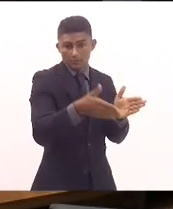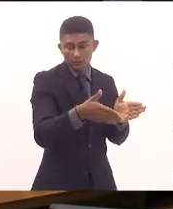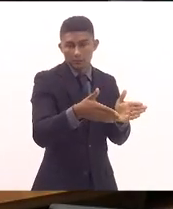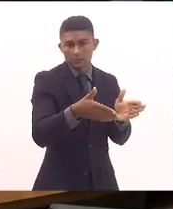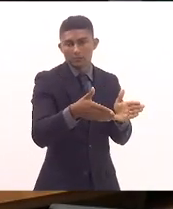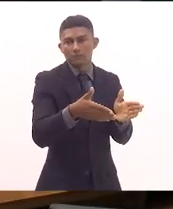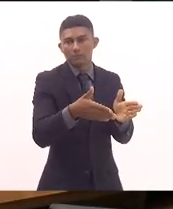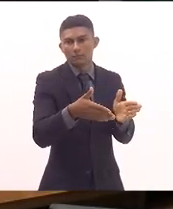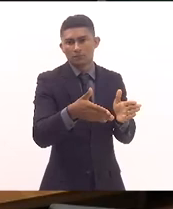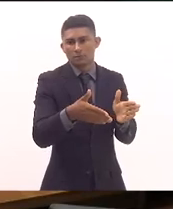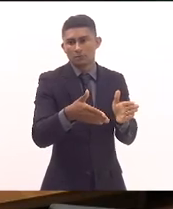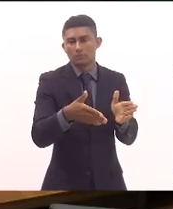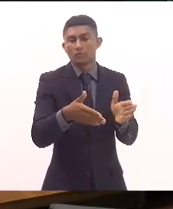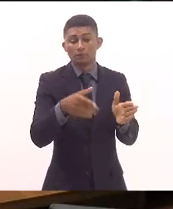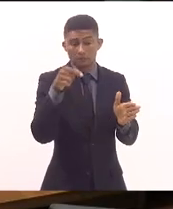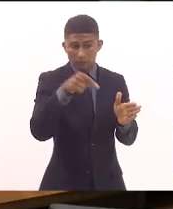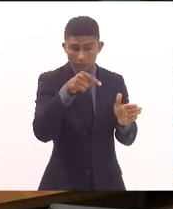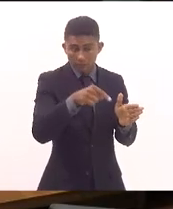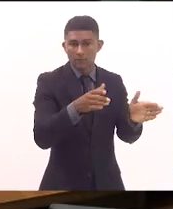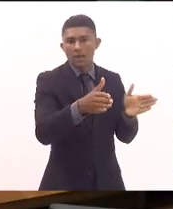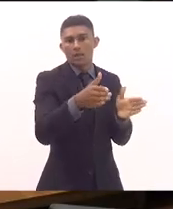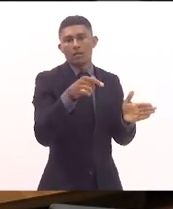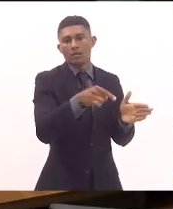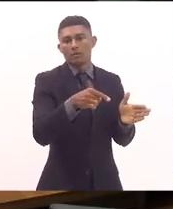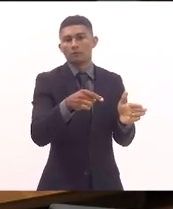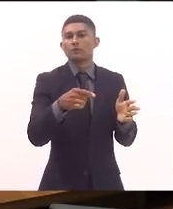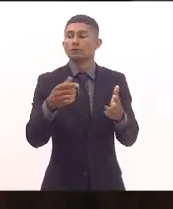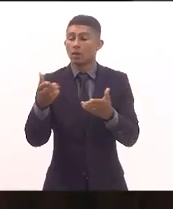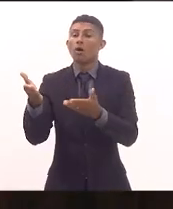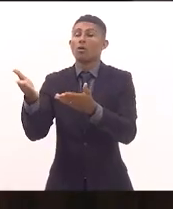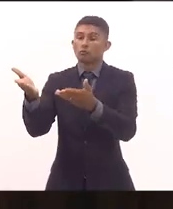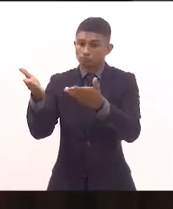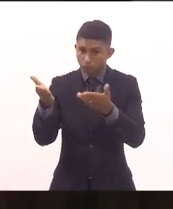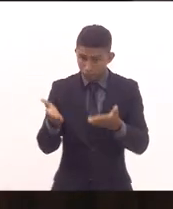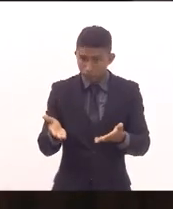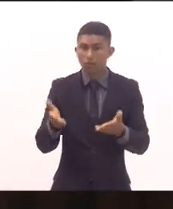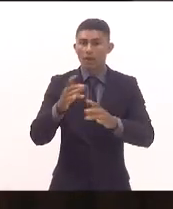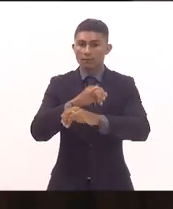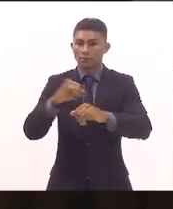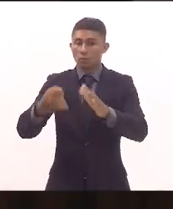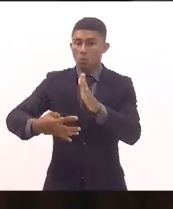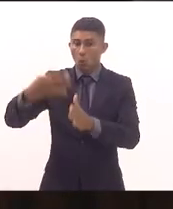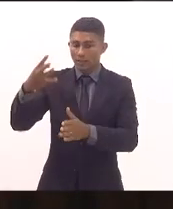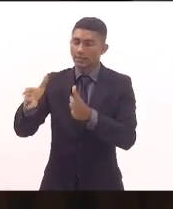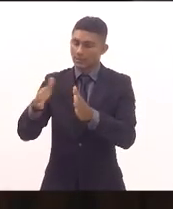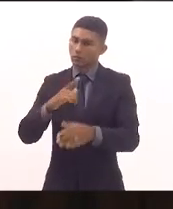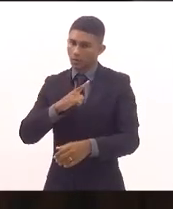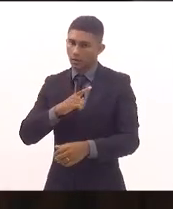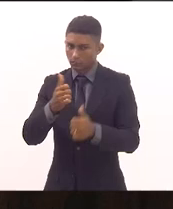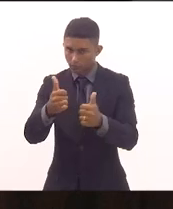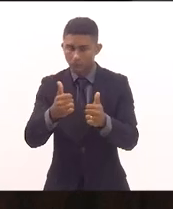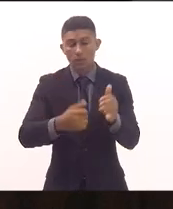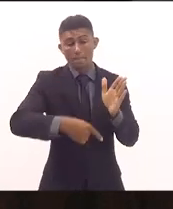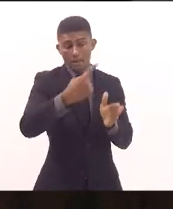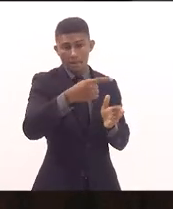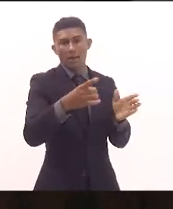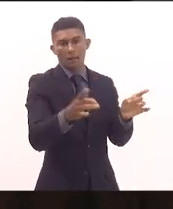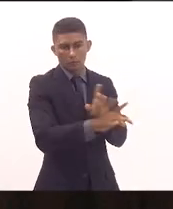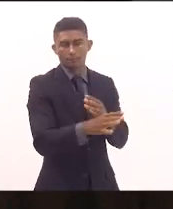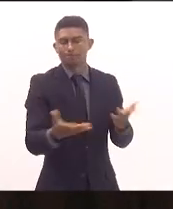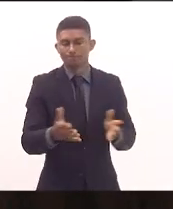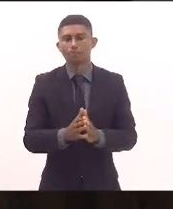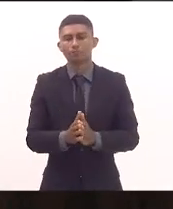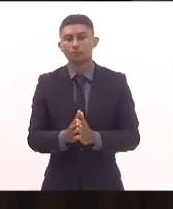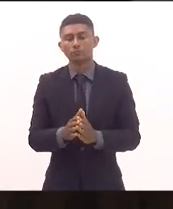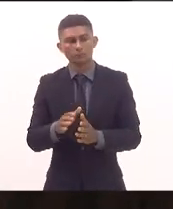não, antes de encerrá-la, está convocada a quarta sessão extraordinária do dia. Está encerrada a primeira sessão extraordinária. Havendo um número